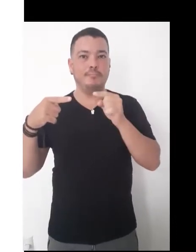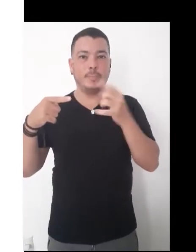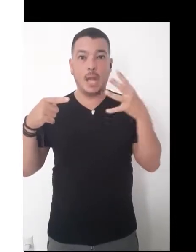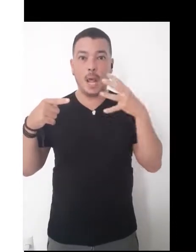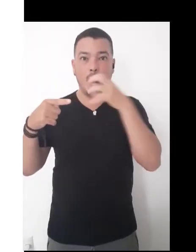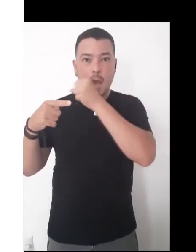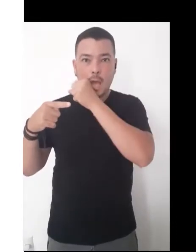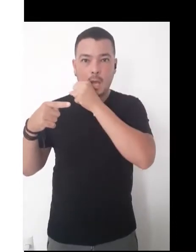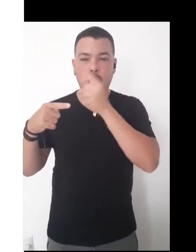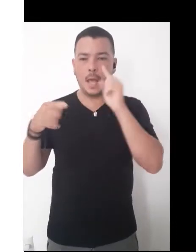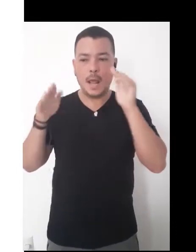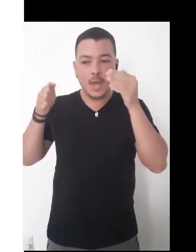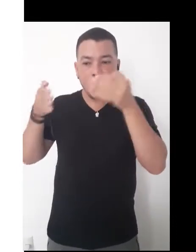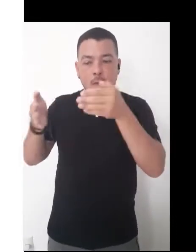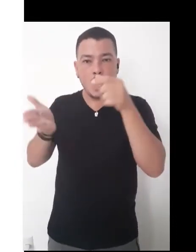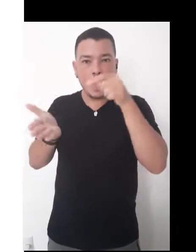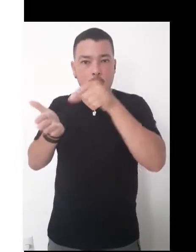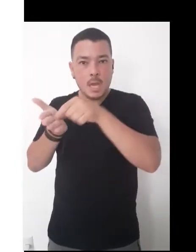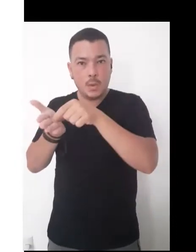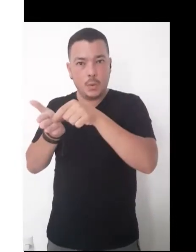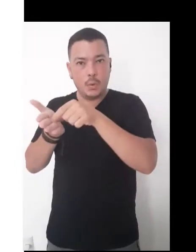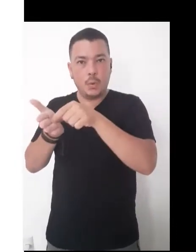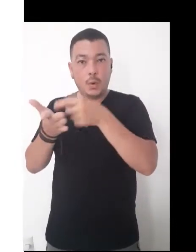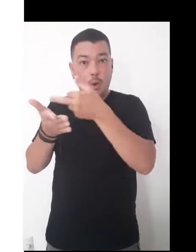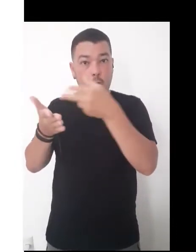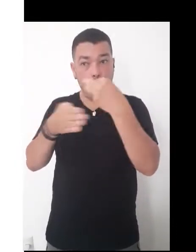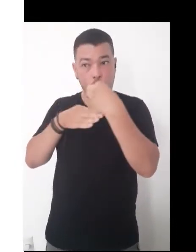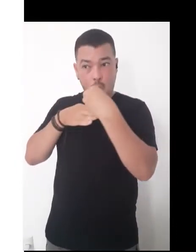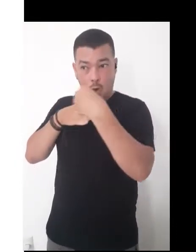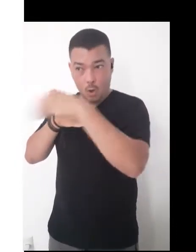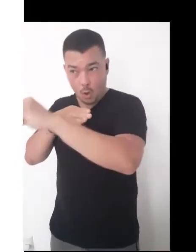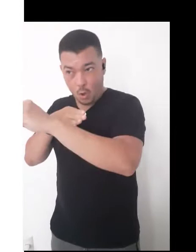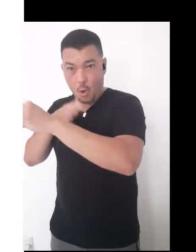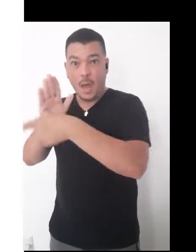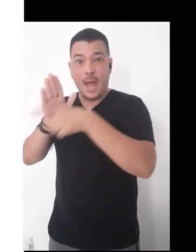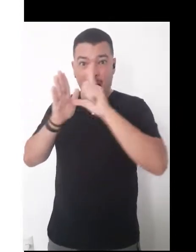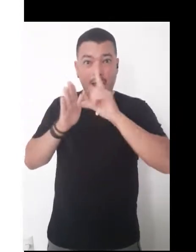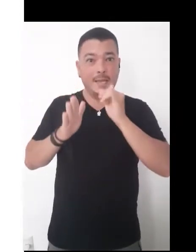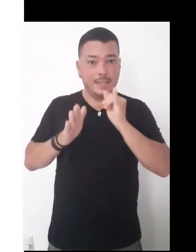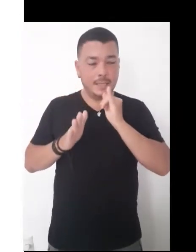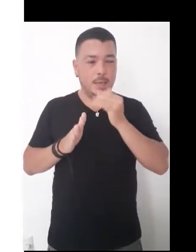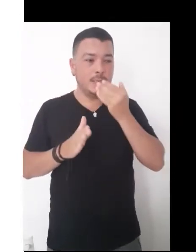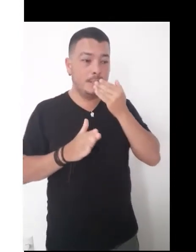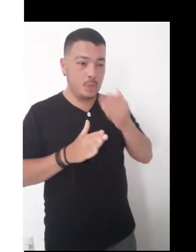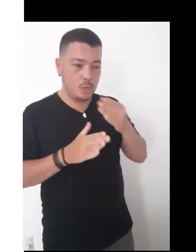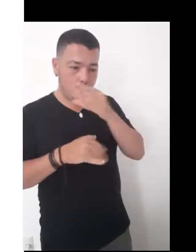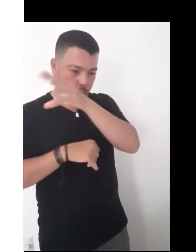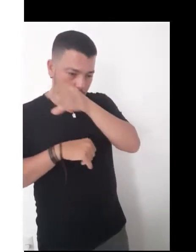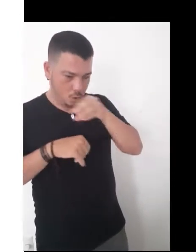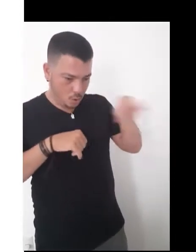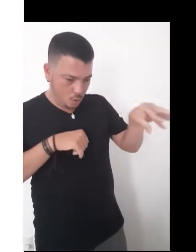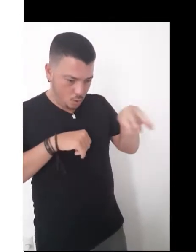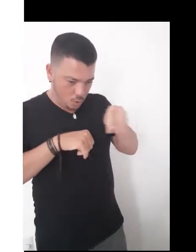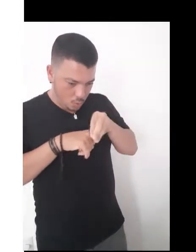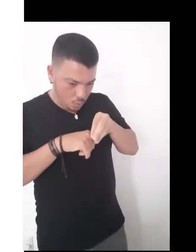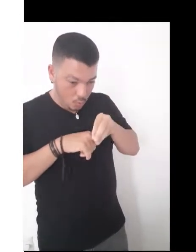chip específico que armazena o que vai ser enviado antes de enviar. Isso, claro, adiciona um atraso no envio, mas garante